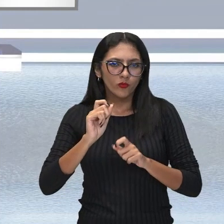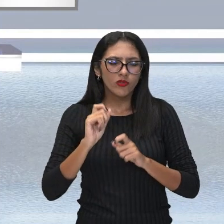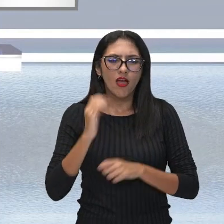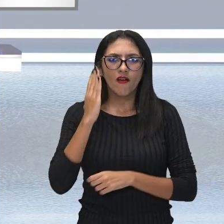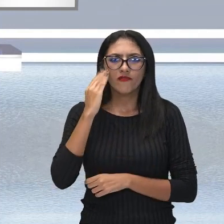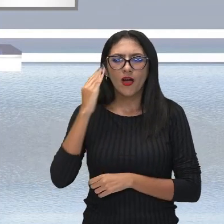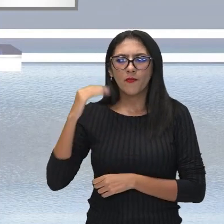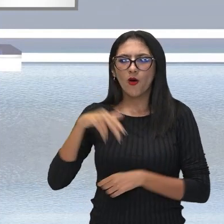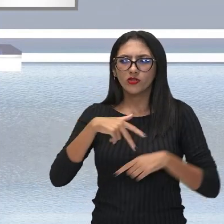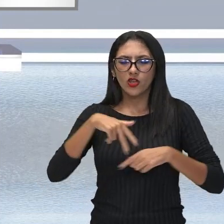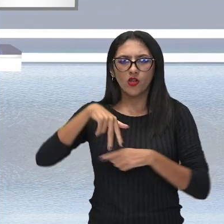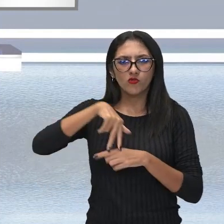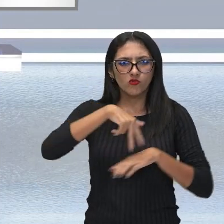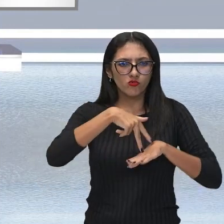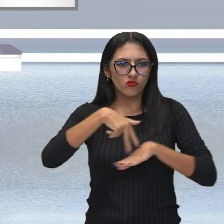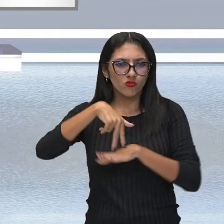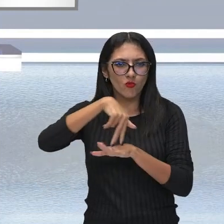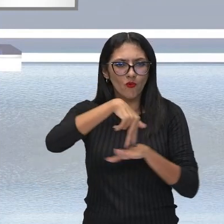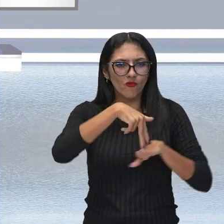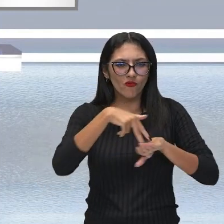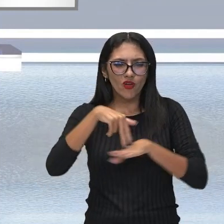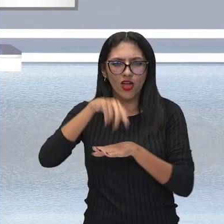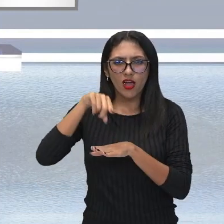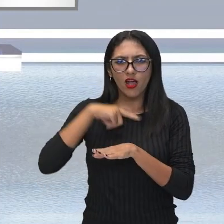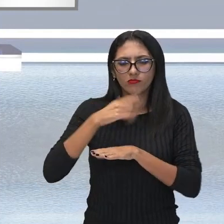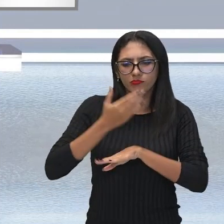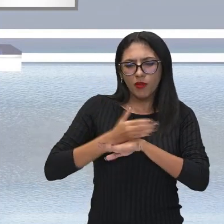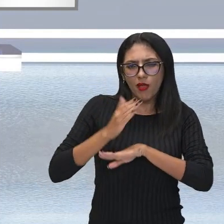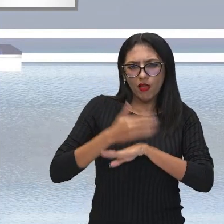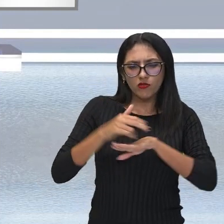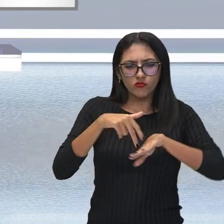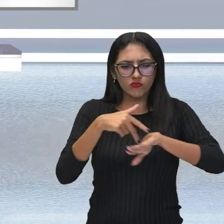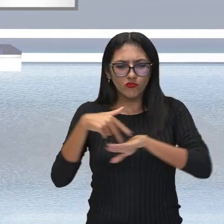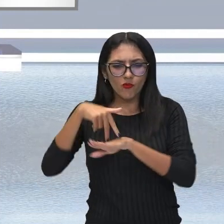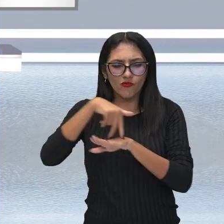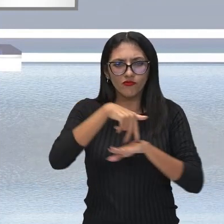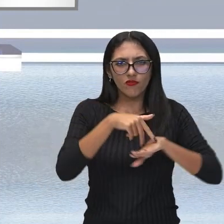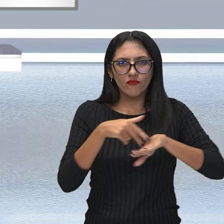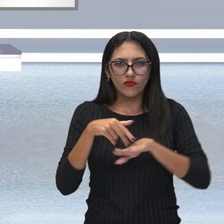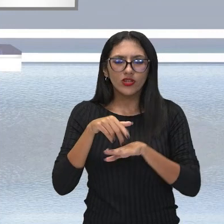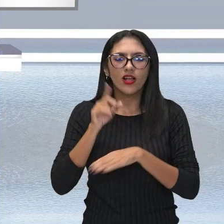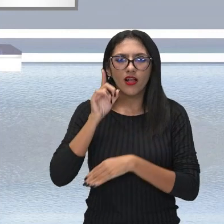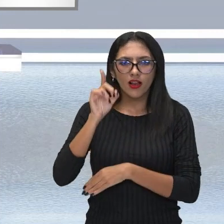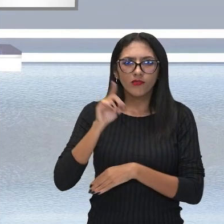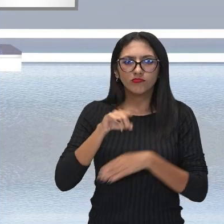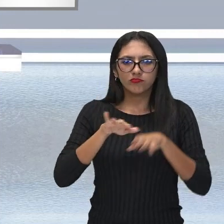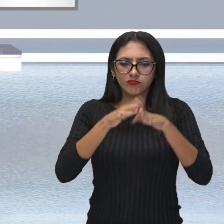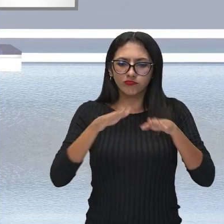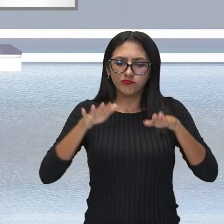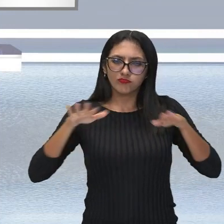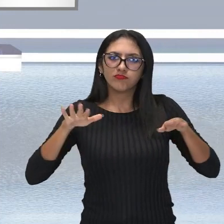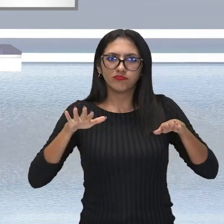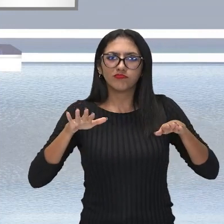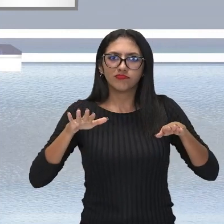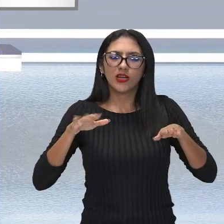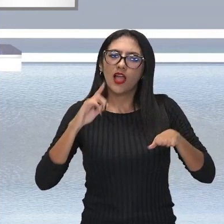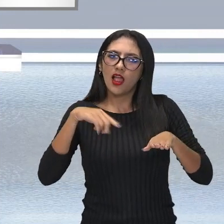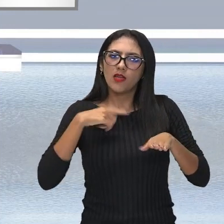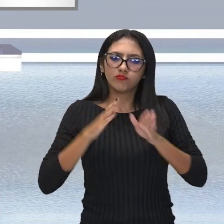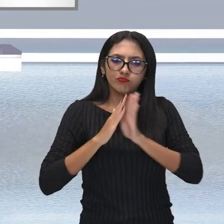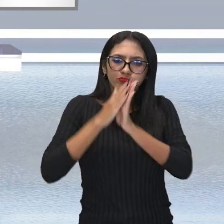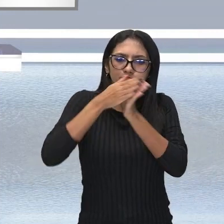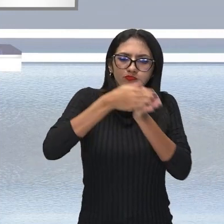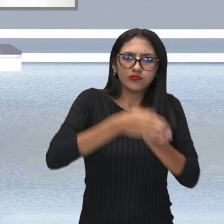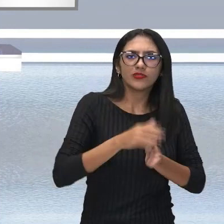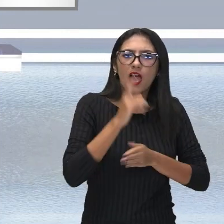ela estava lá treinando, né? Ela é surfista, estava lá treinando. E ela mergulhou, que faz parte do treinamento